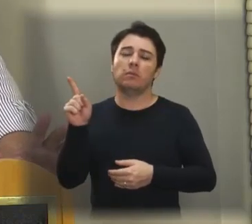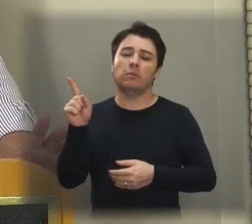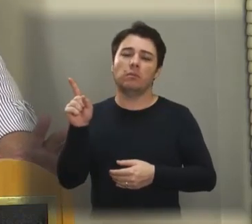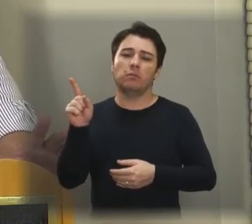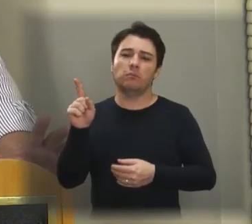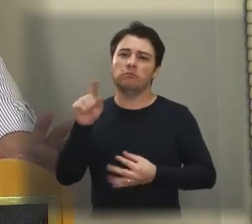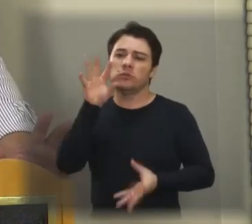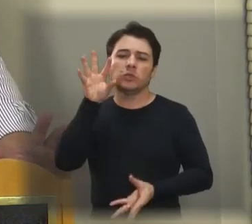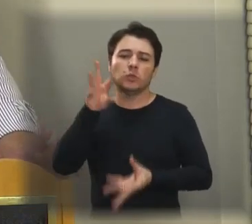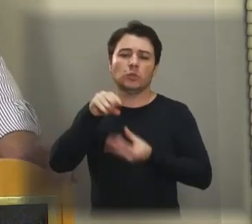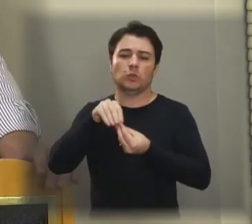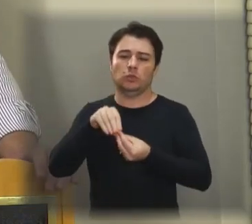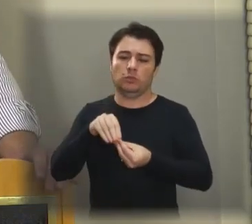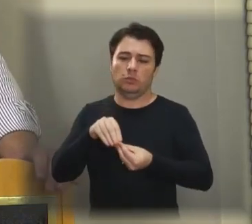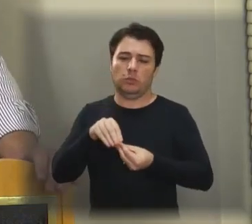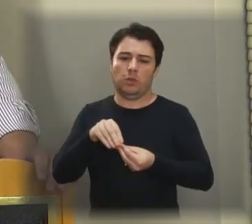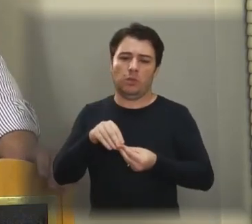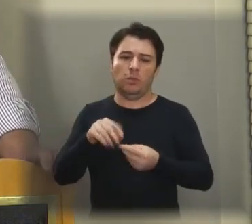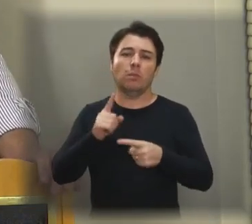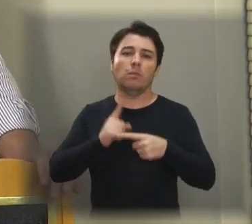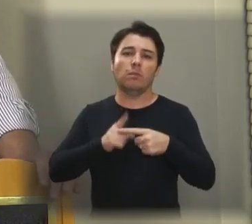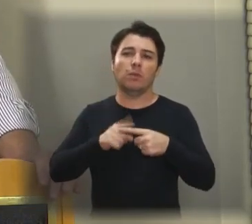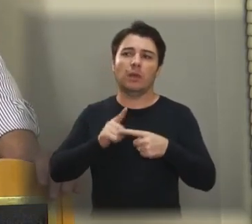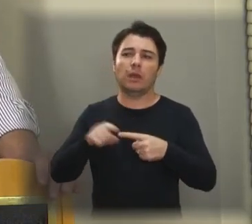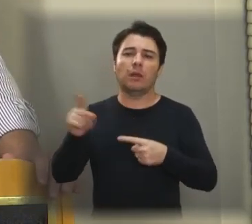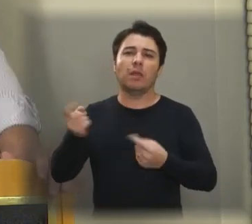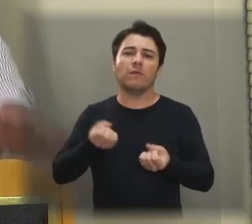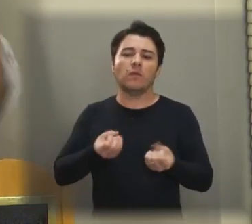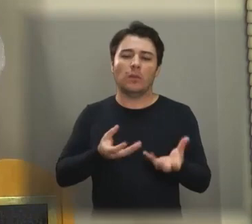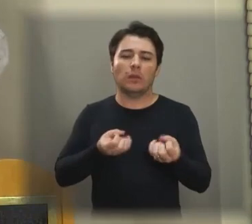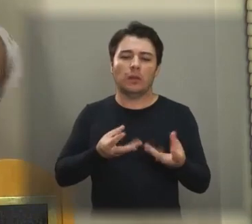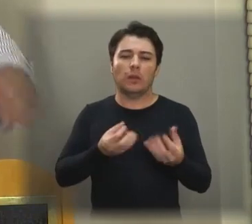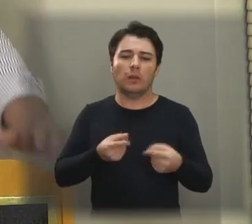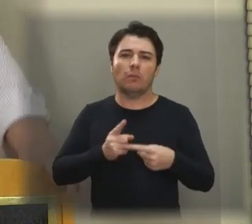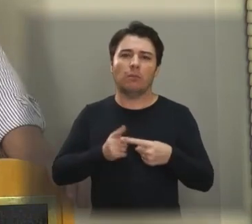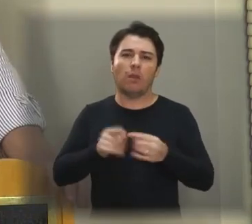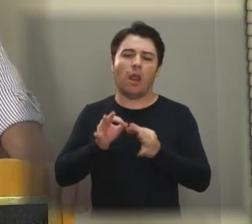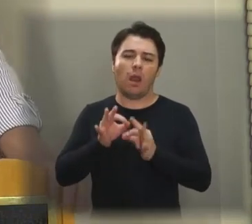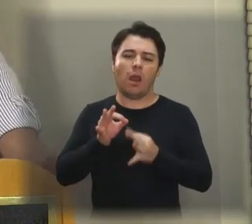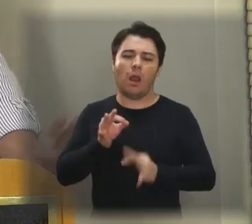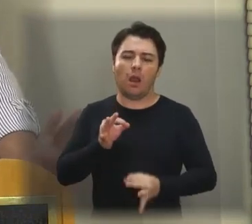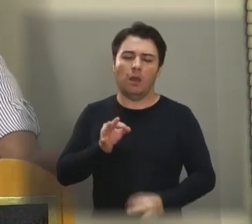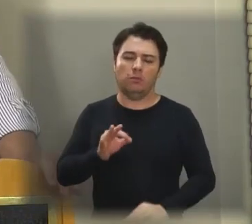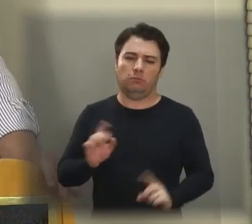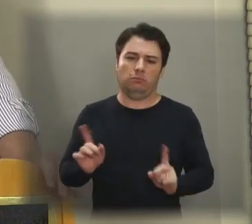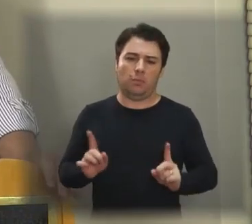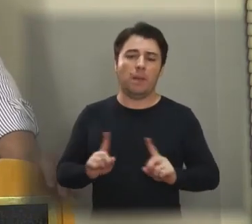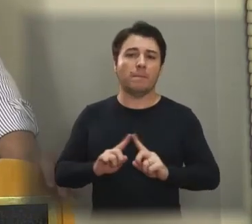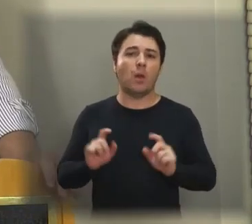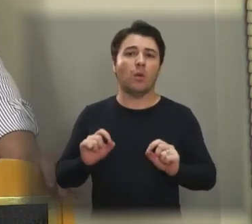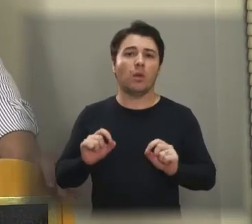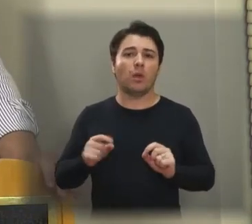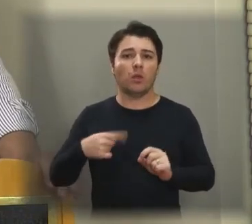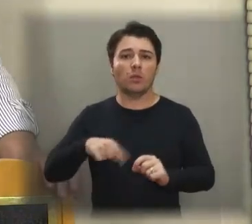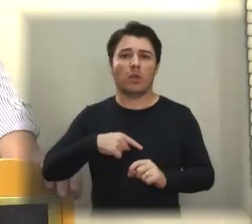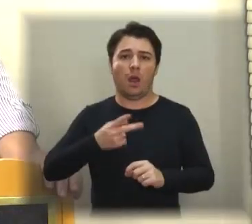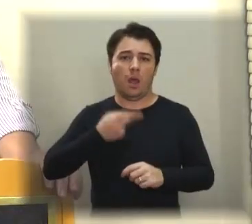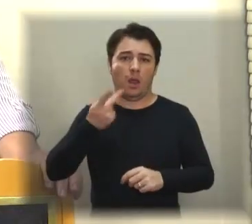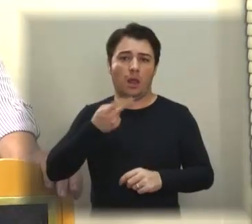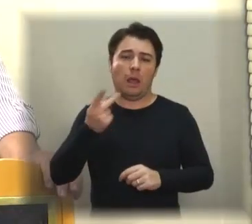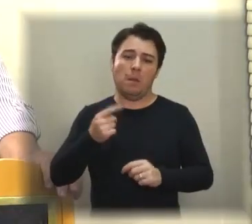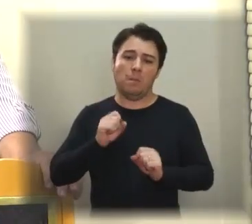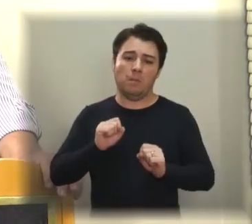bem sucinta sucinta com relação à a data também para ele para não estender muito tempo mas a gente pode estar